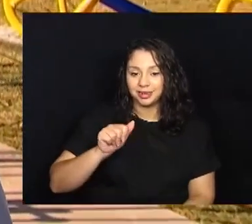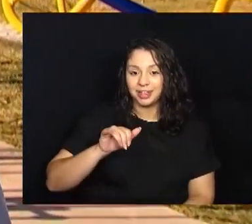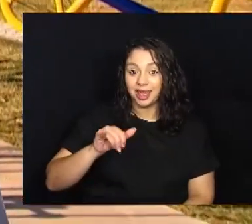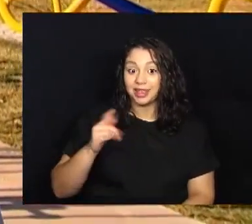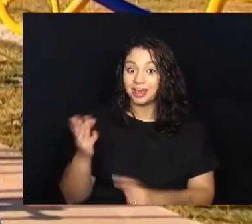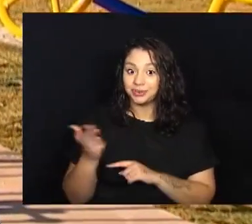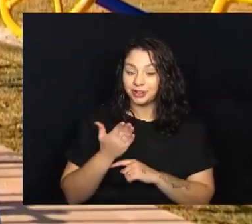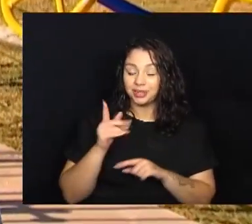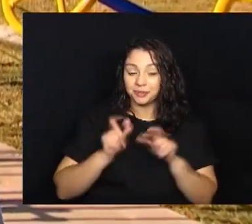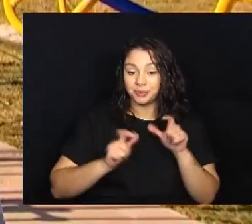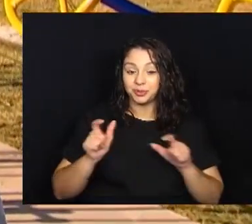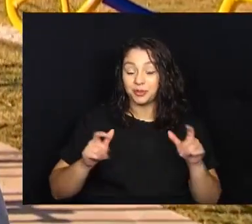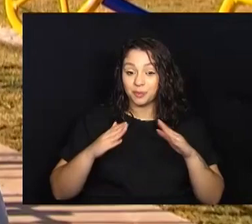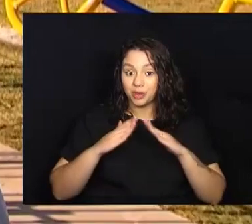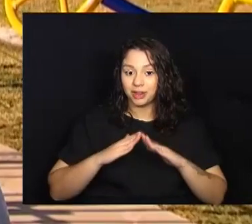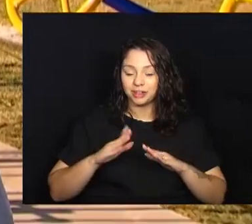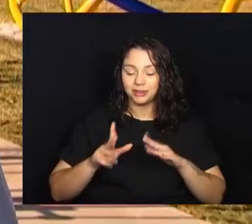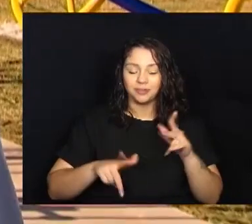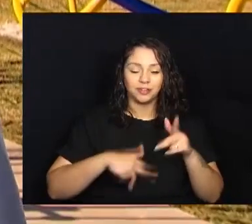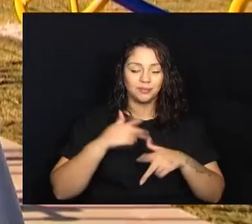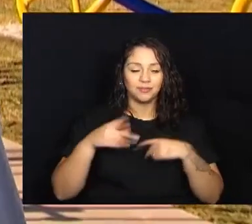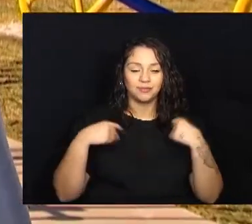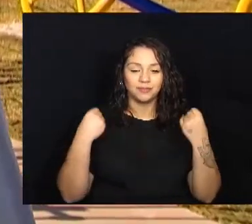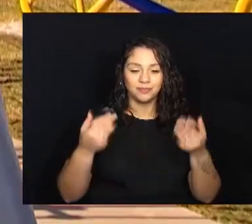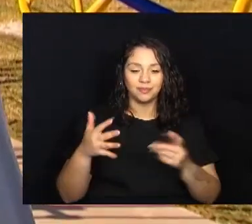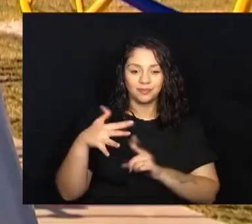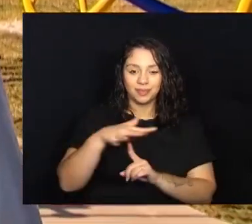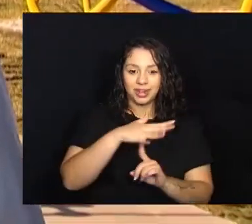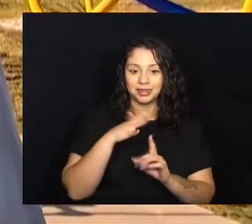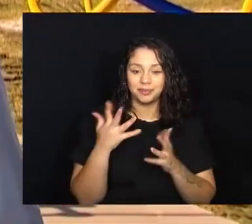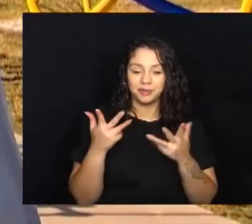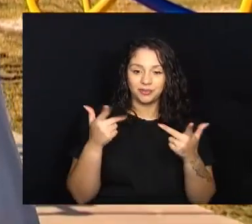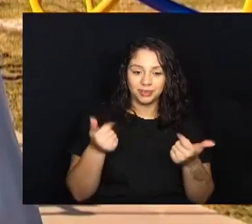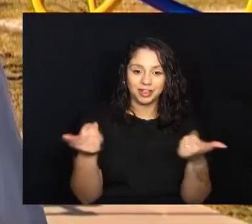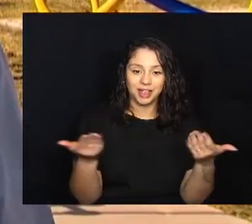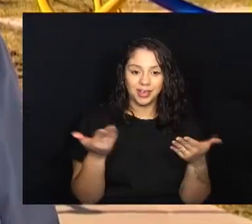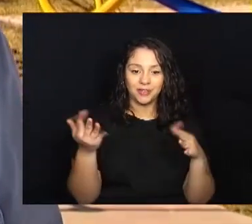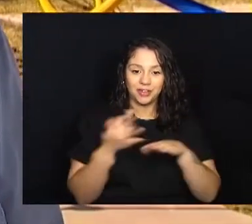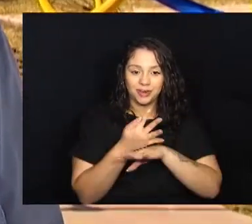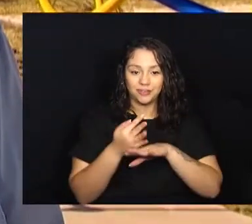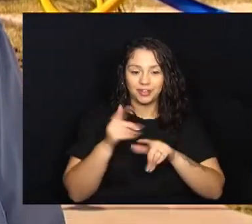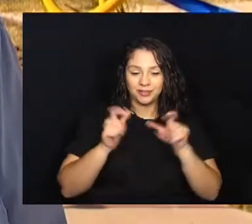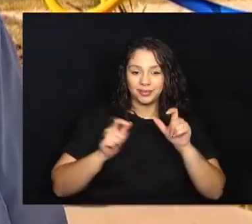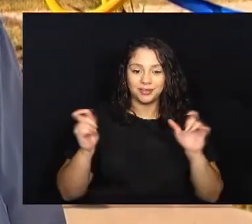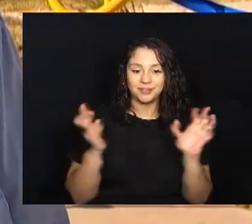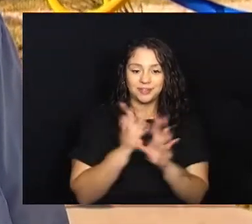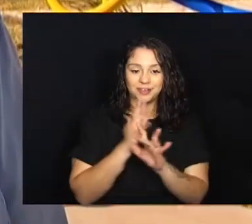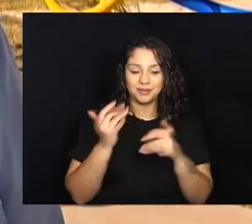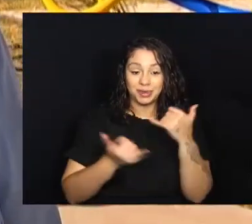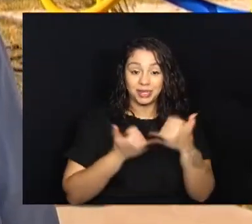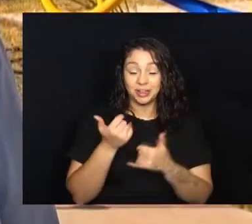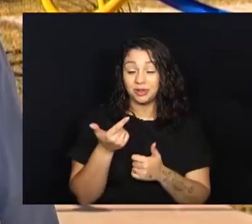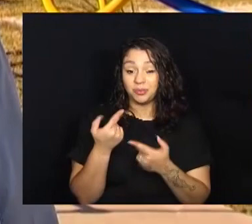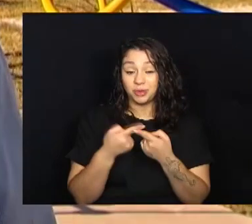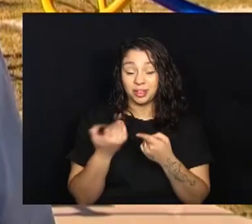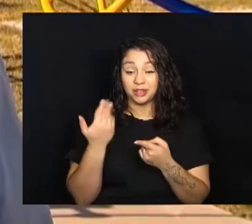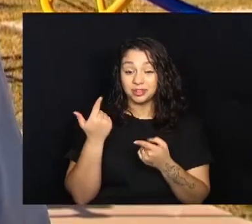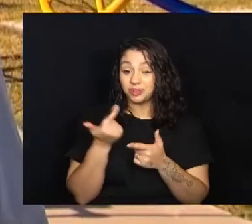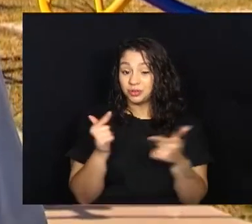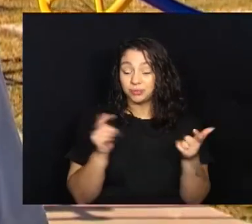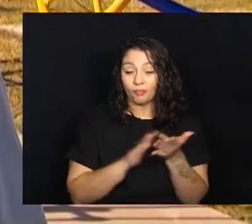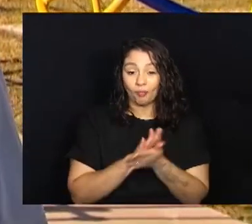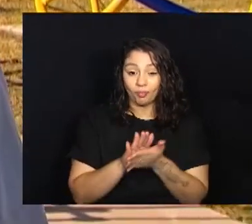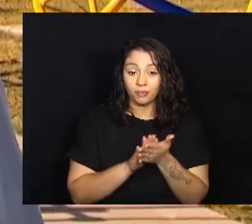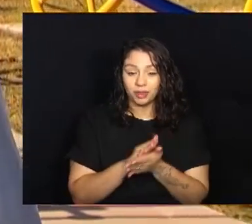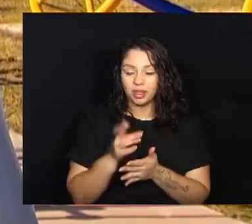os moradores aqui ganharam uma praça maravilhosa, ainda mais agora nas férias. Você vê um monte de molecada, um monte de gente brincando onde não tinha nada. Então a gente faz, em vez de